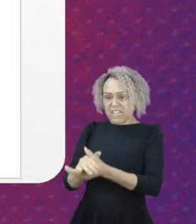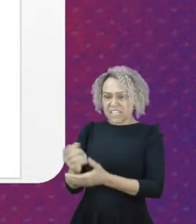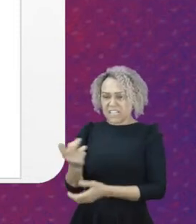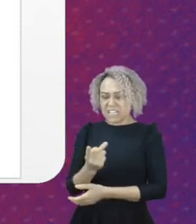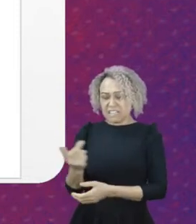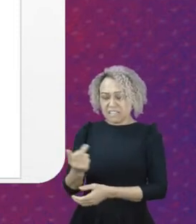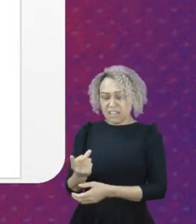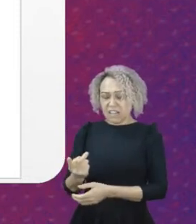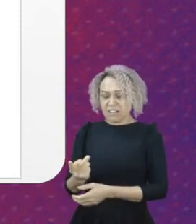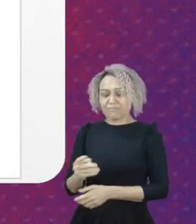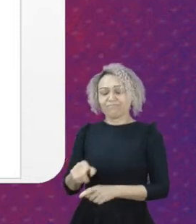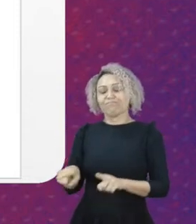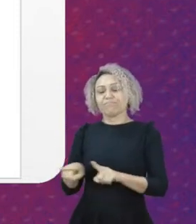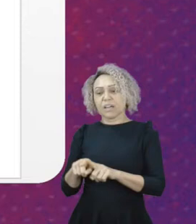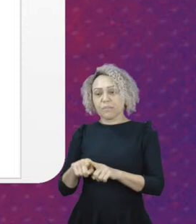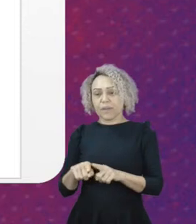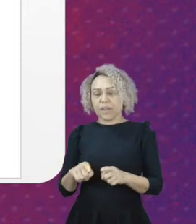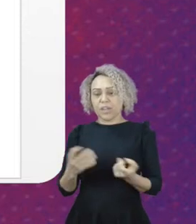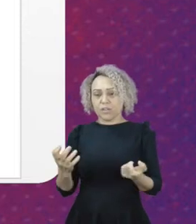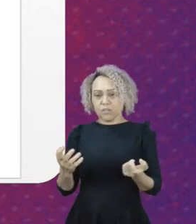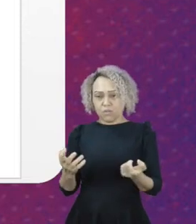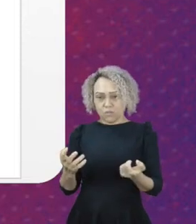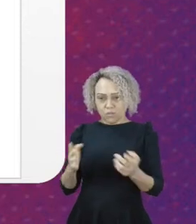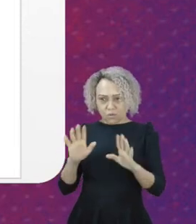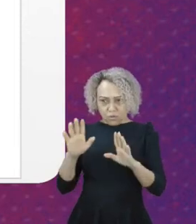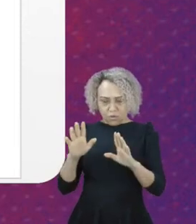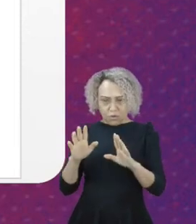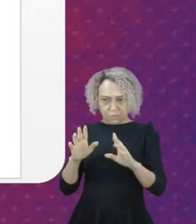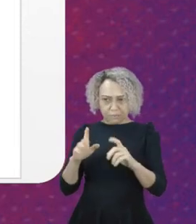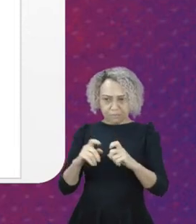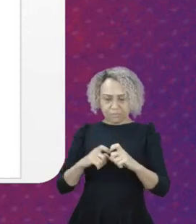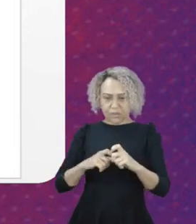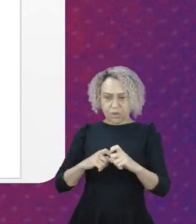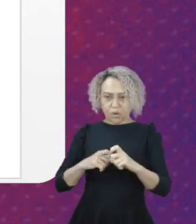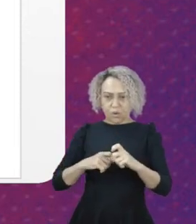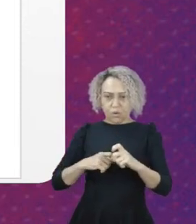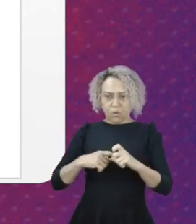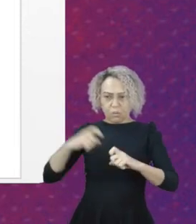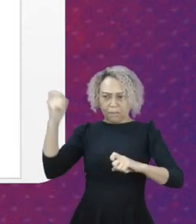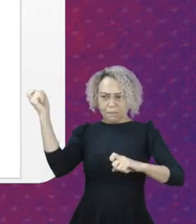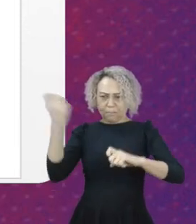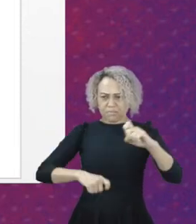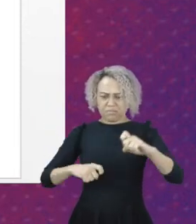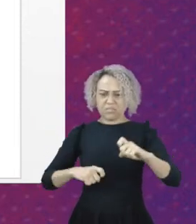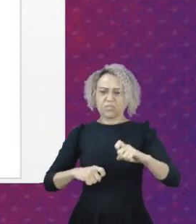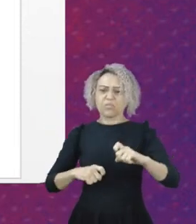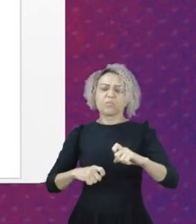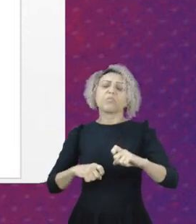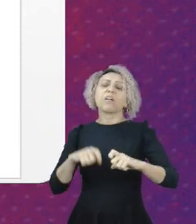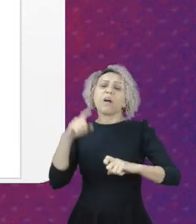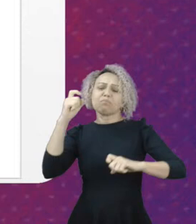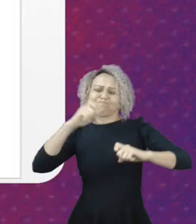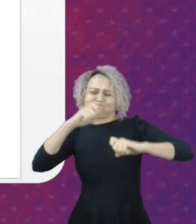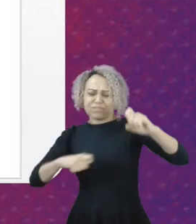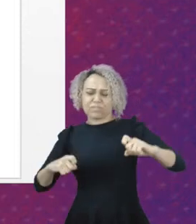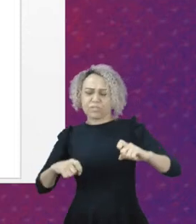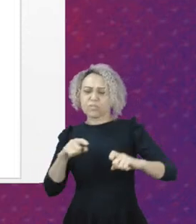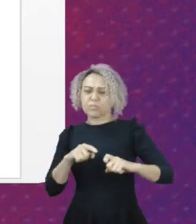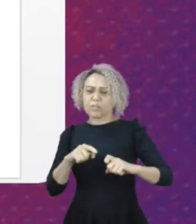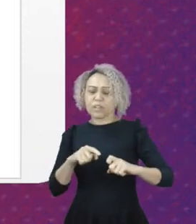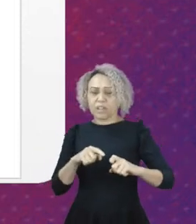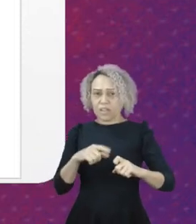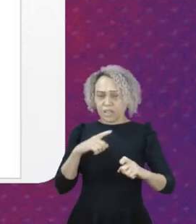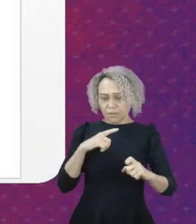O aborto forçado também, e lembrar que o estupro ele tem vários tipos, né? Os mais famosos são os estupros coletivos e